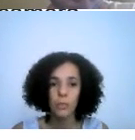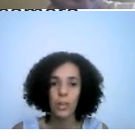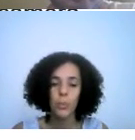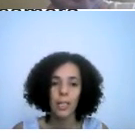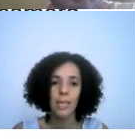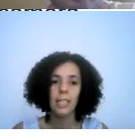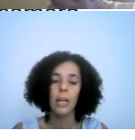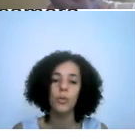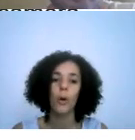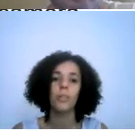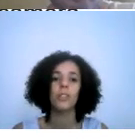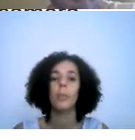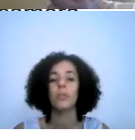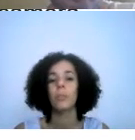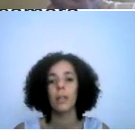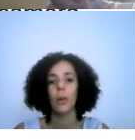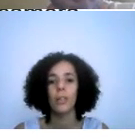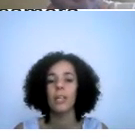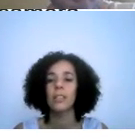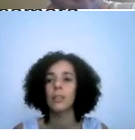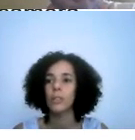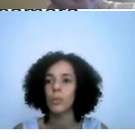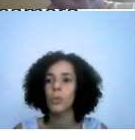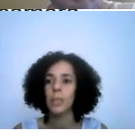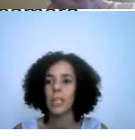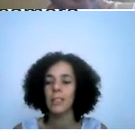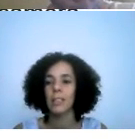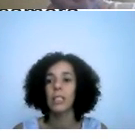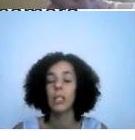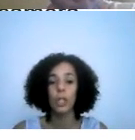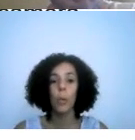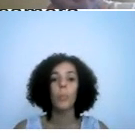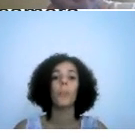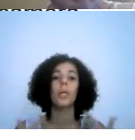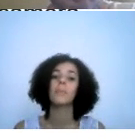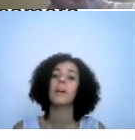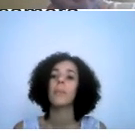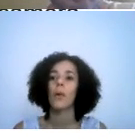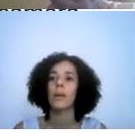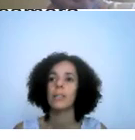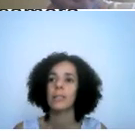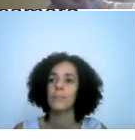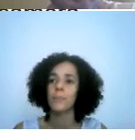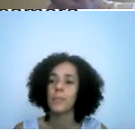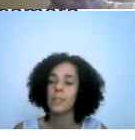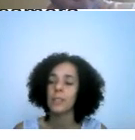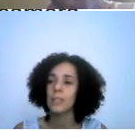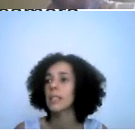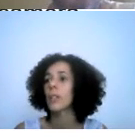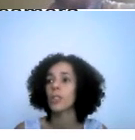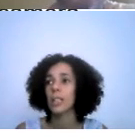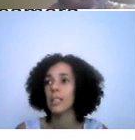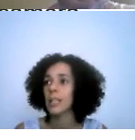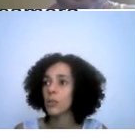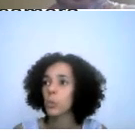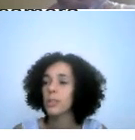mais fácil para ele, que era os ovos dessas espécies migratórias e nativas do ambiente. Então, gerou um problema maior ainda, né? Então, a